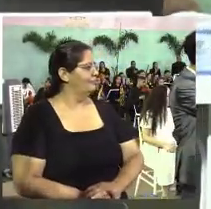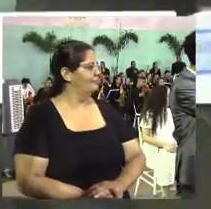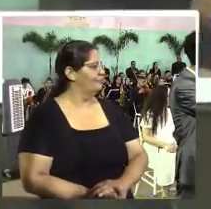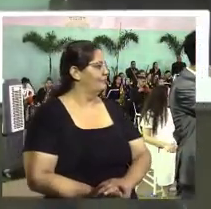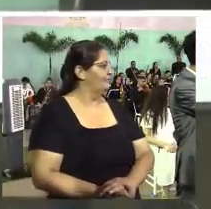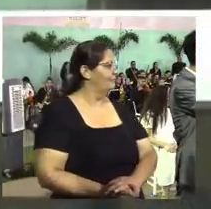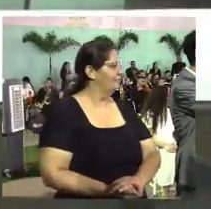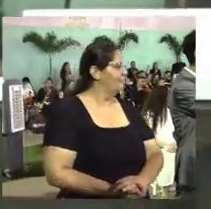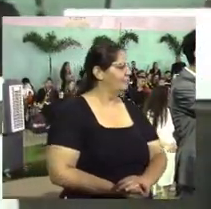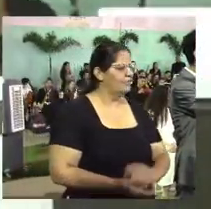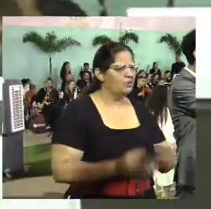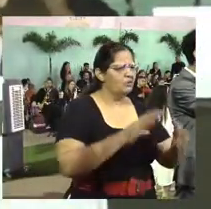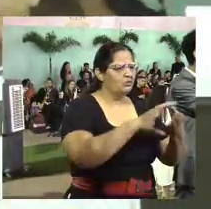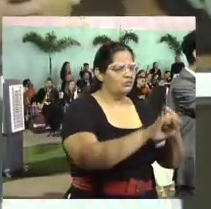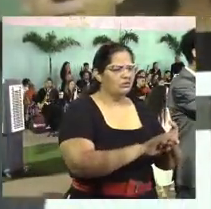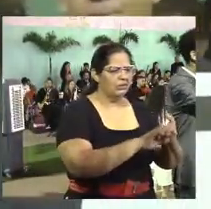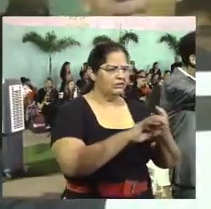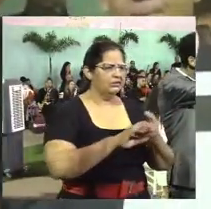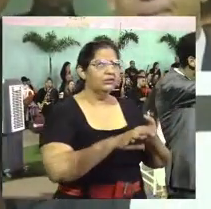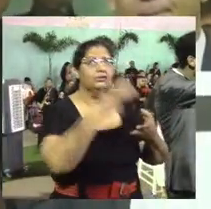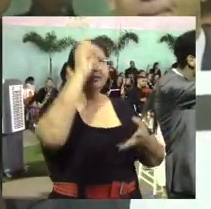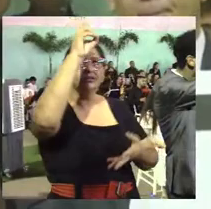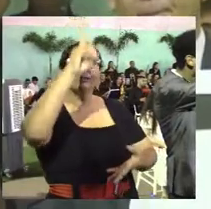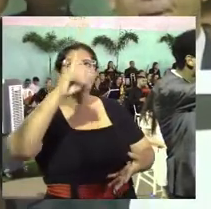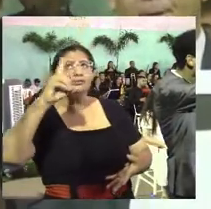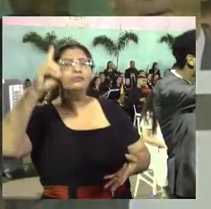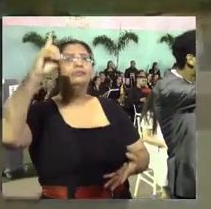voltei para cada irmão oh